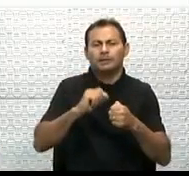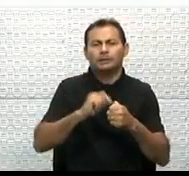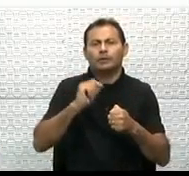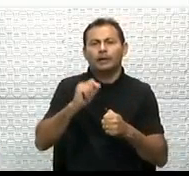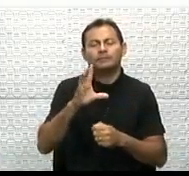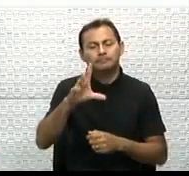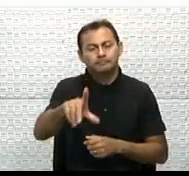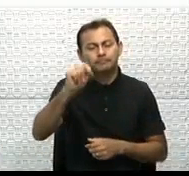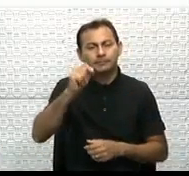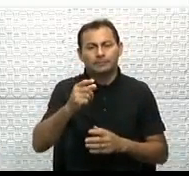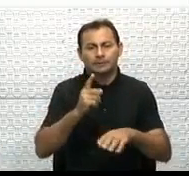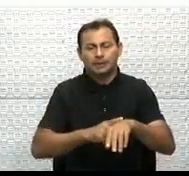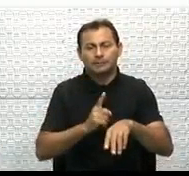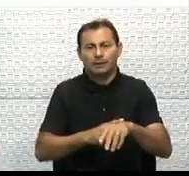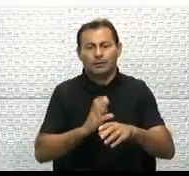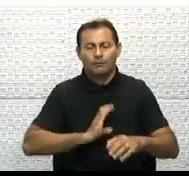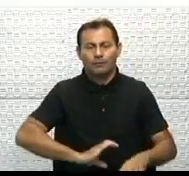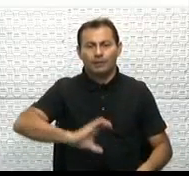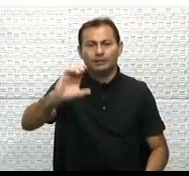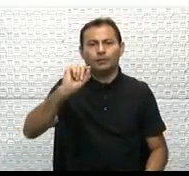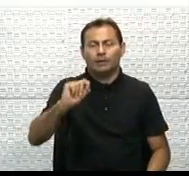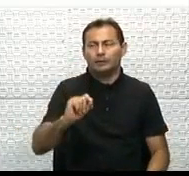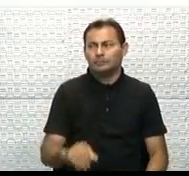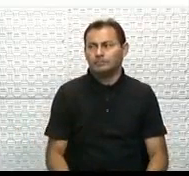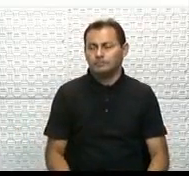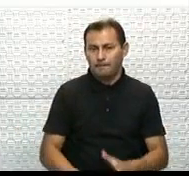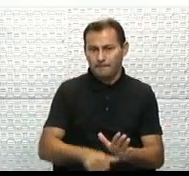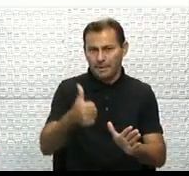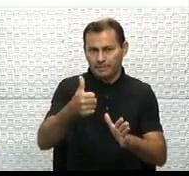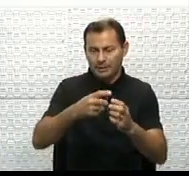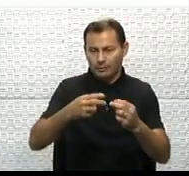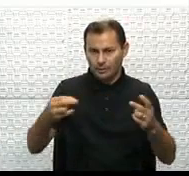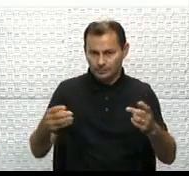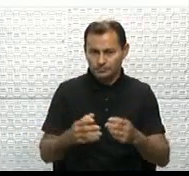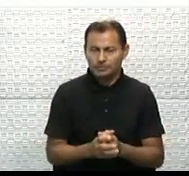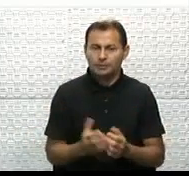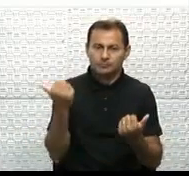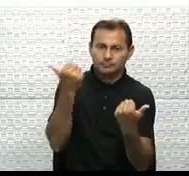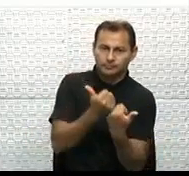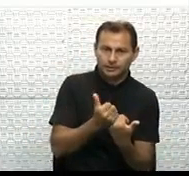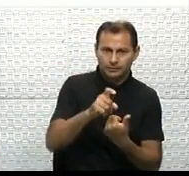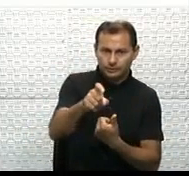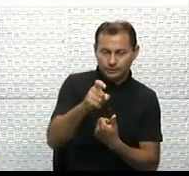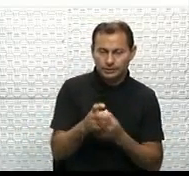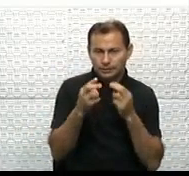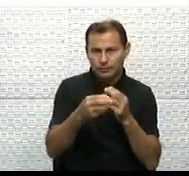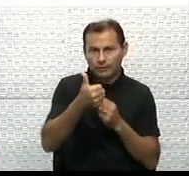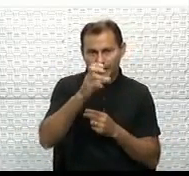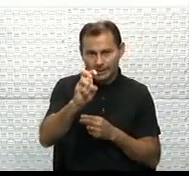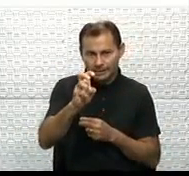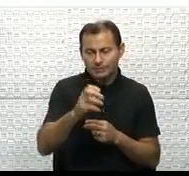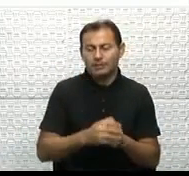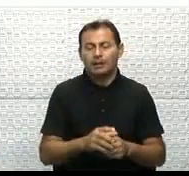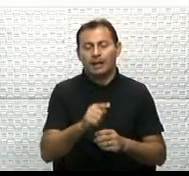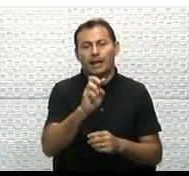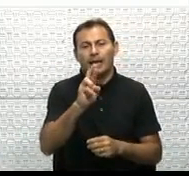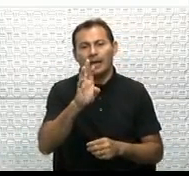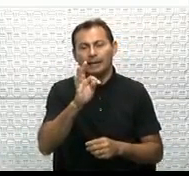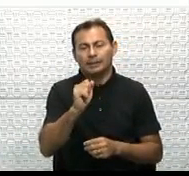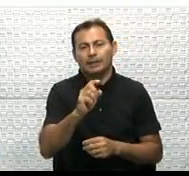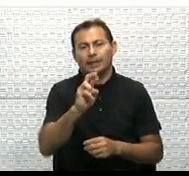fazer para determinar o intervalo de confiança? Então, primeira coisa, substituir o x igual a 15 na reta